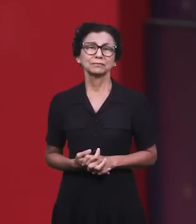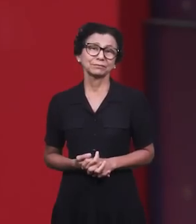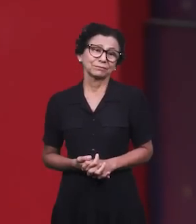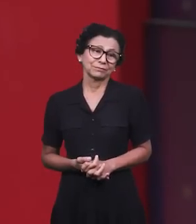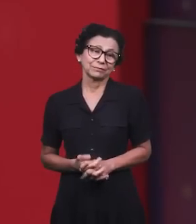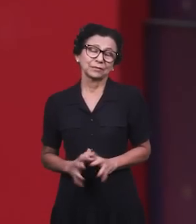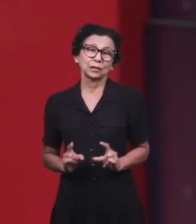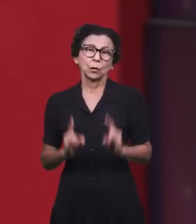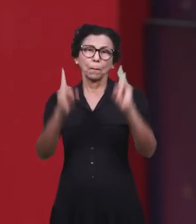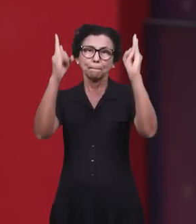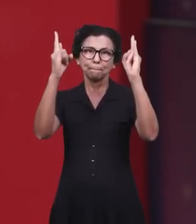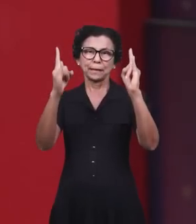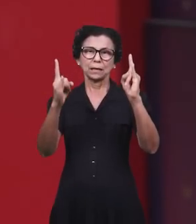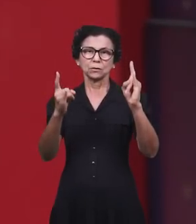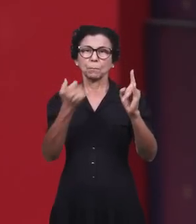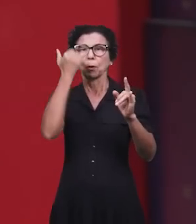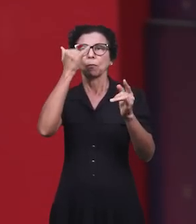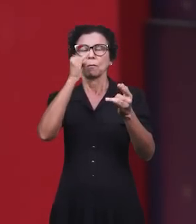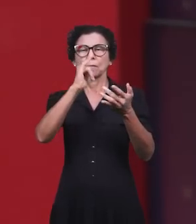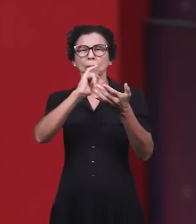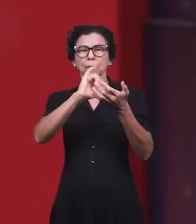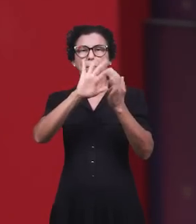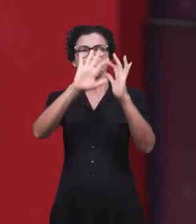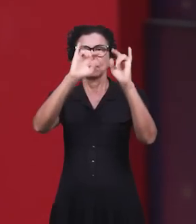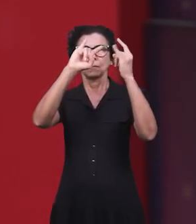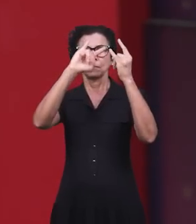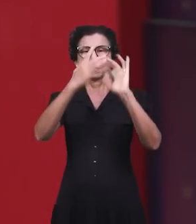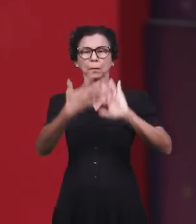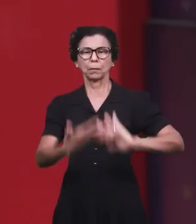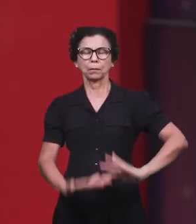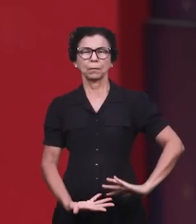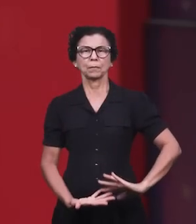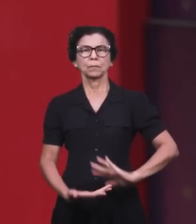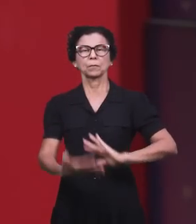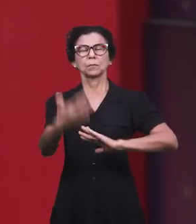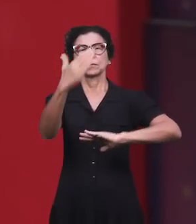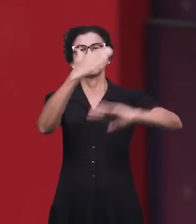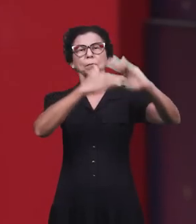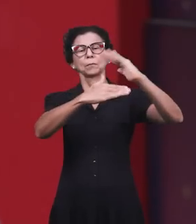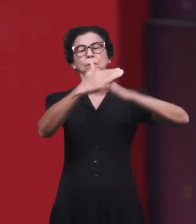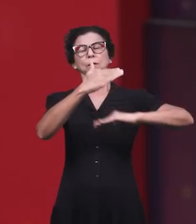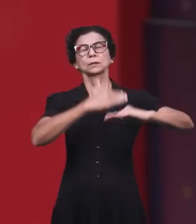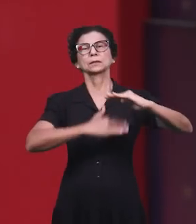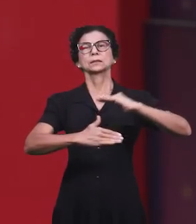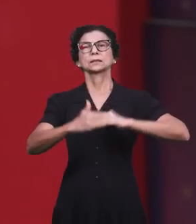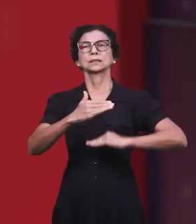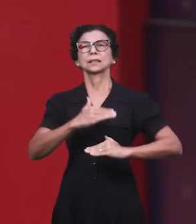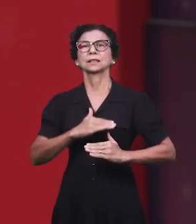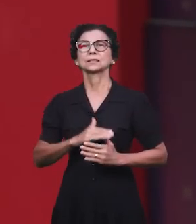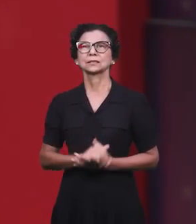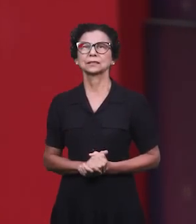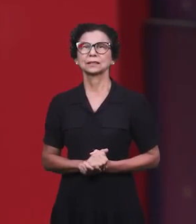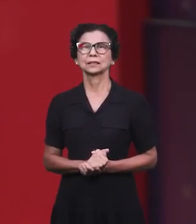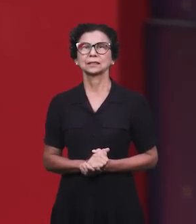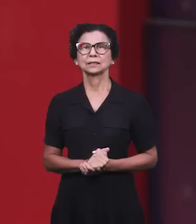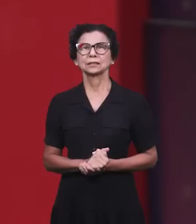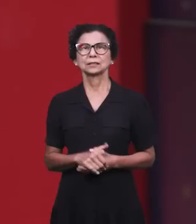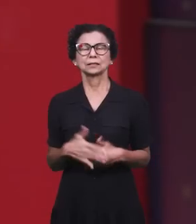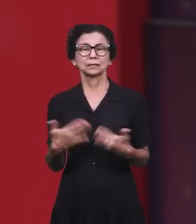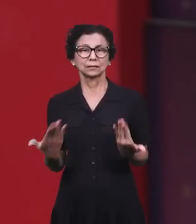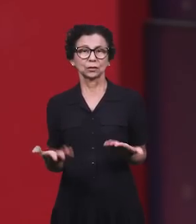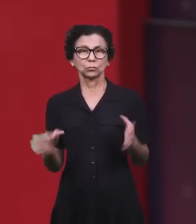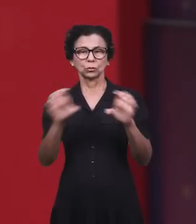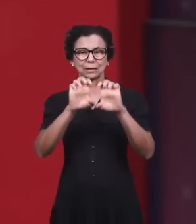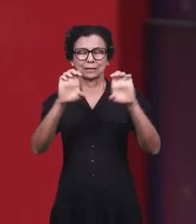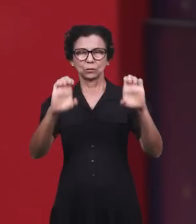cai do dia para a noite. Ele é um processo que vai se degradando. Sim. E são a vantagem das estruturas de concreto. Então, as estruturas que